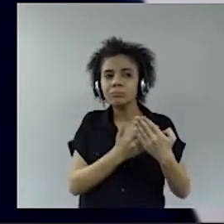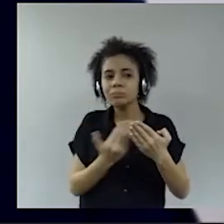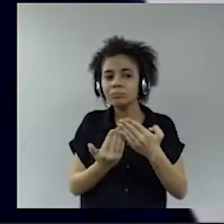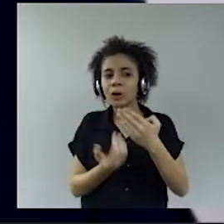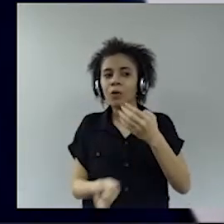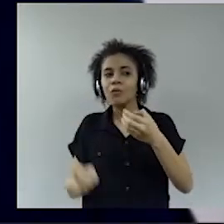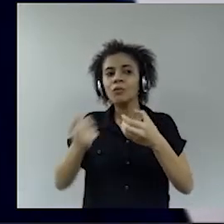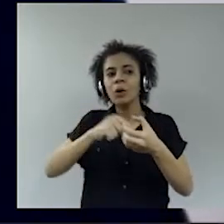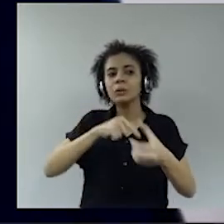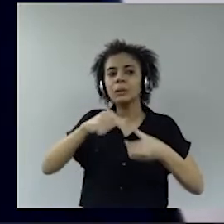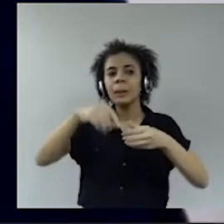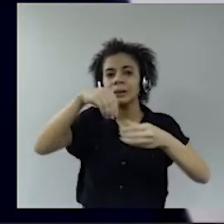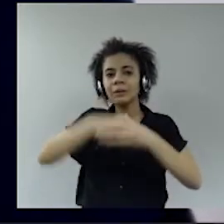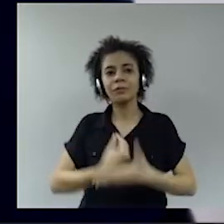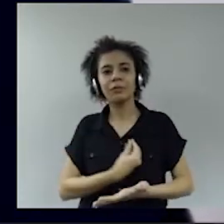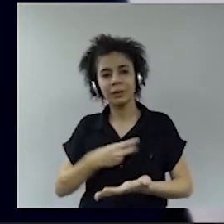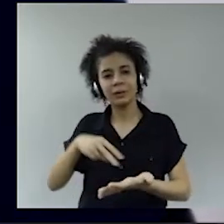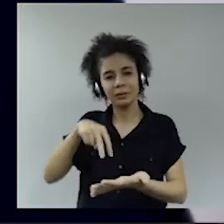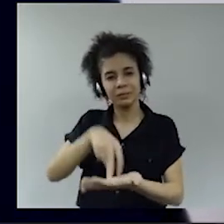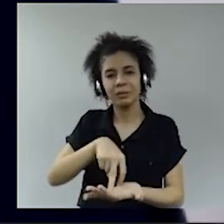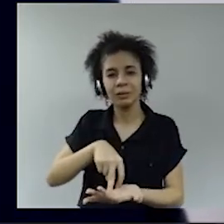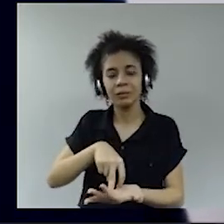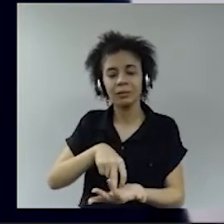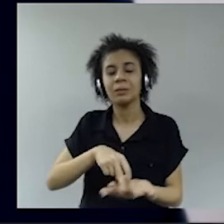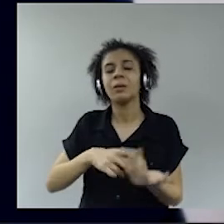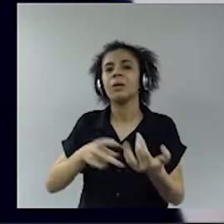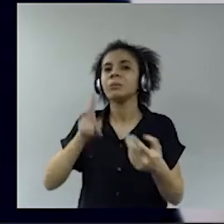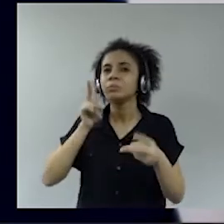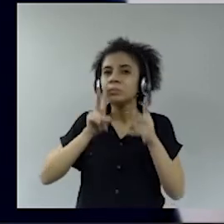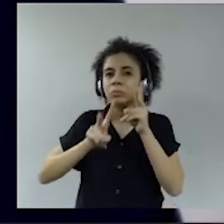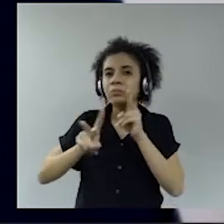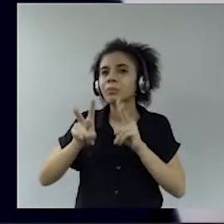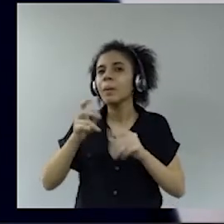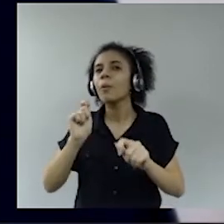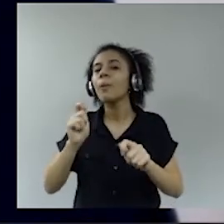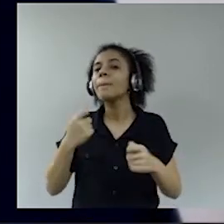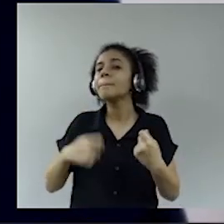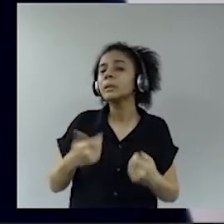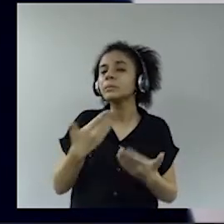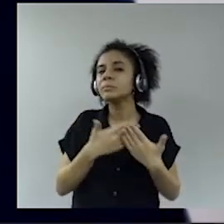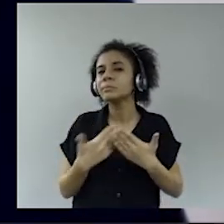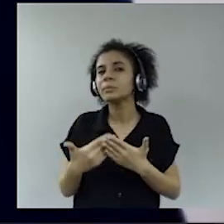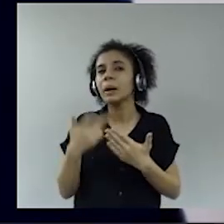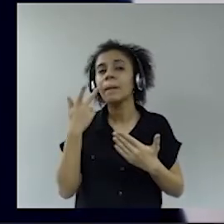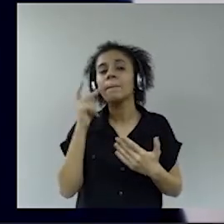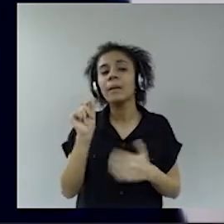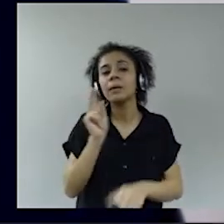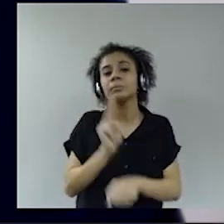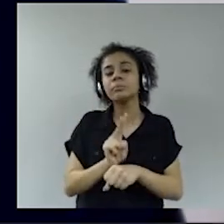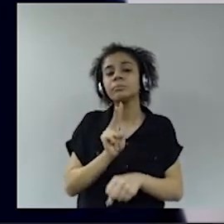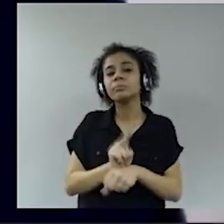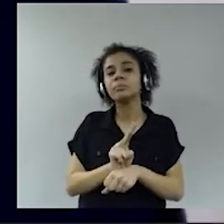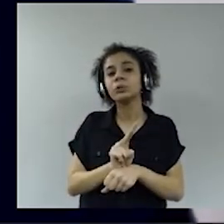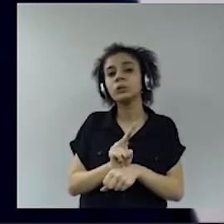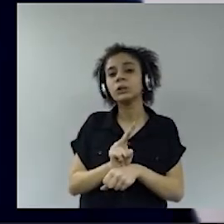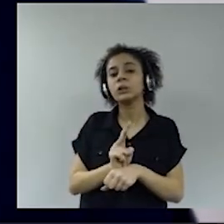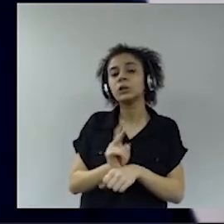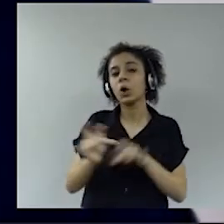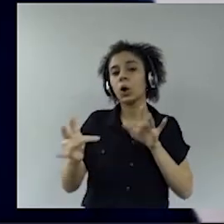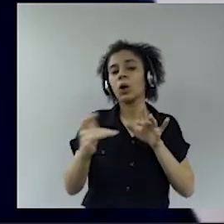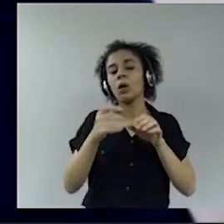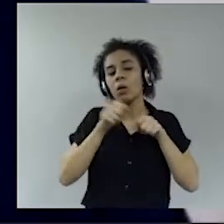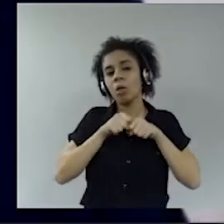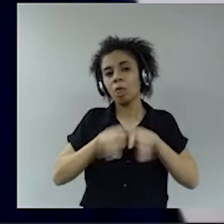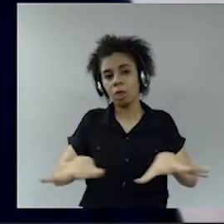serviços presenciais, observadas as ações necessárias para a prevenção de contágio